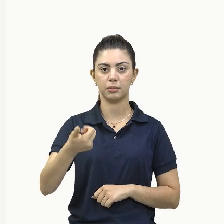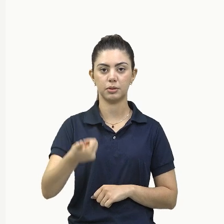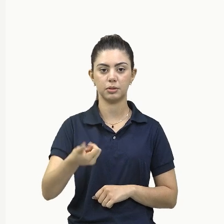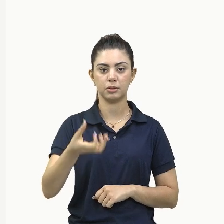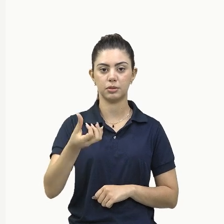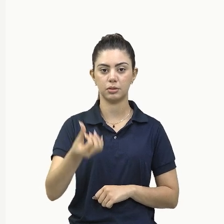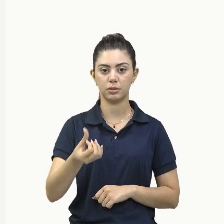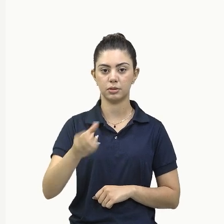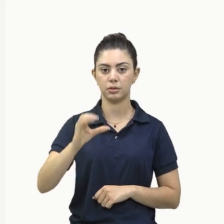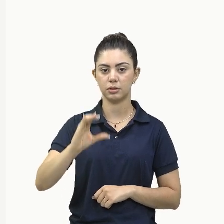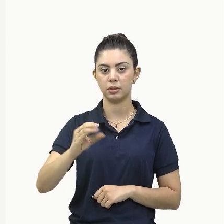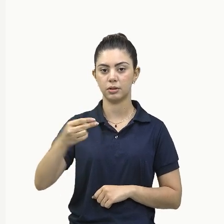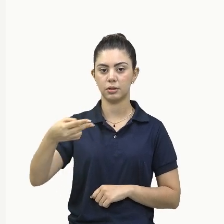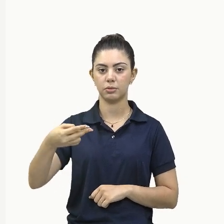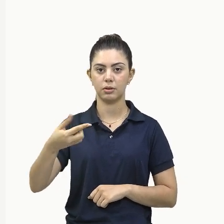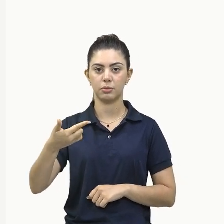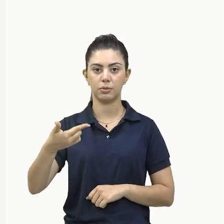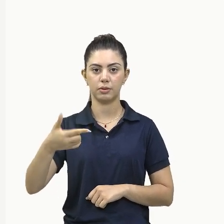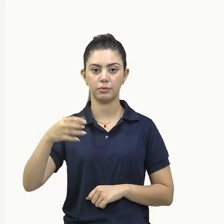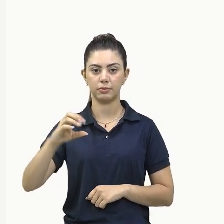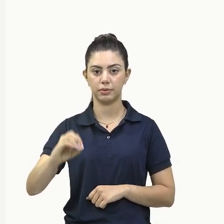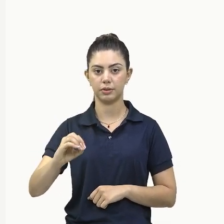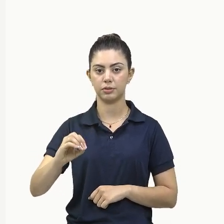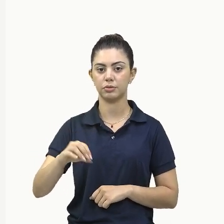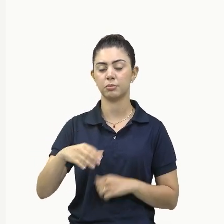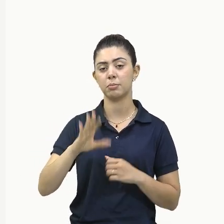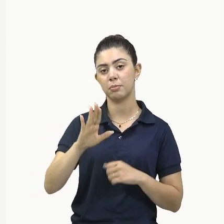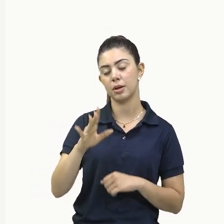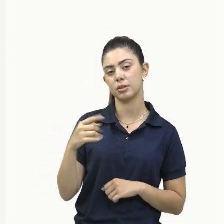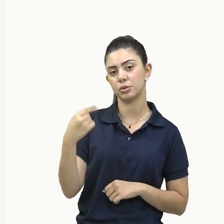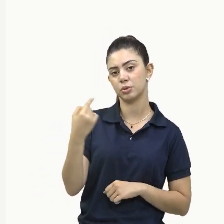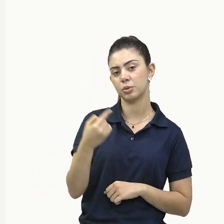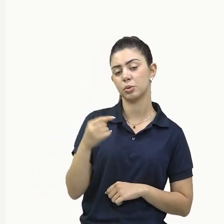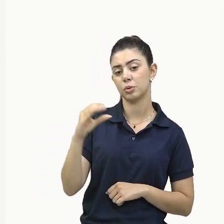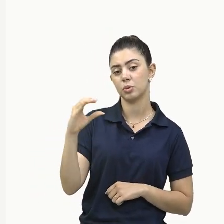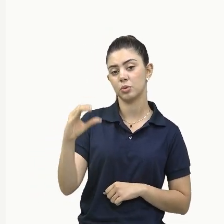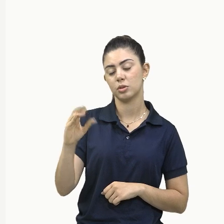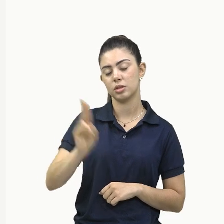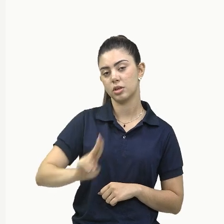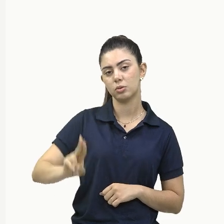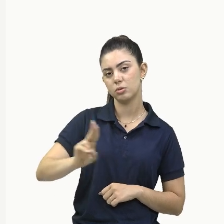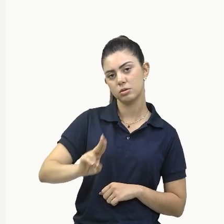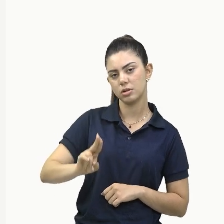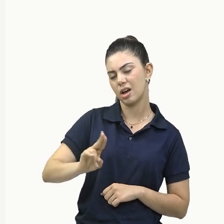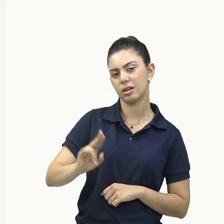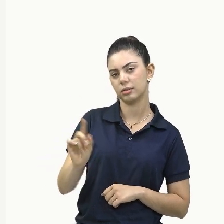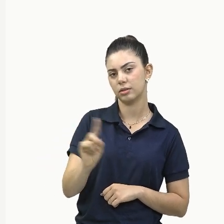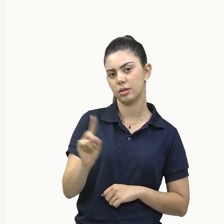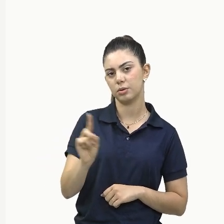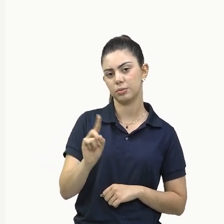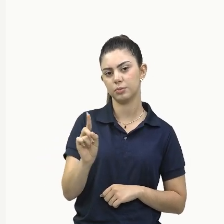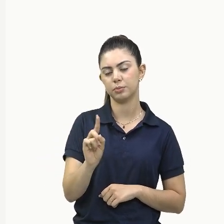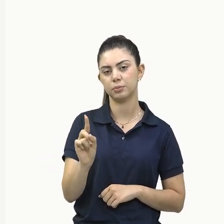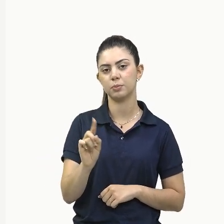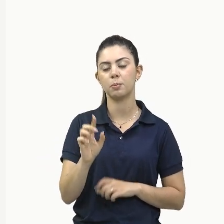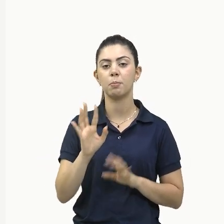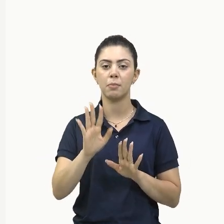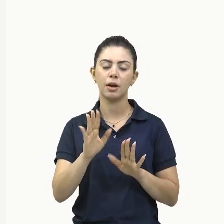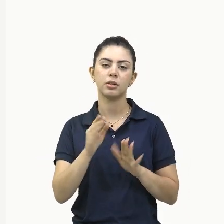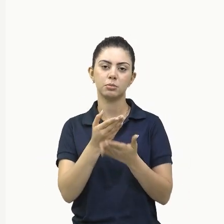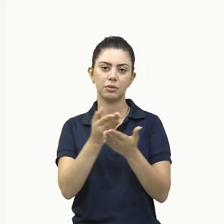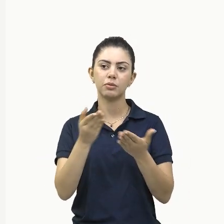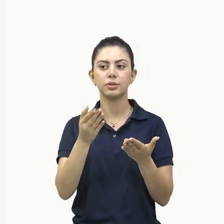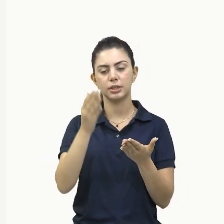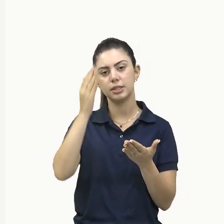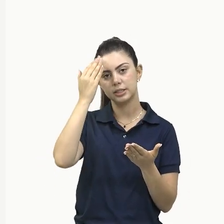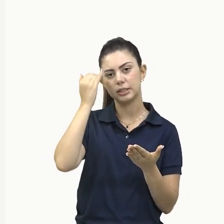16 e C igual a 20. Embora nós não venhamos a utilizar aqui, né, o coeficiente C, mas só para reforçar